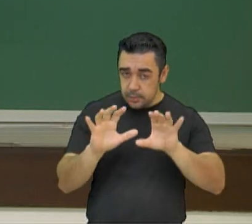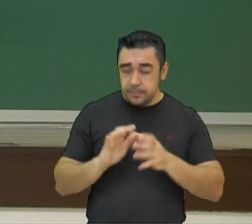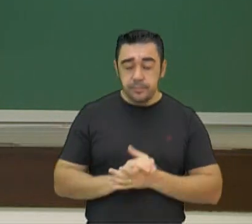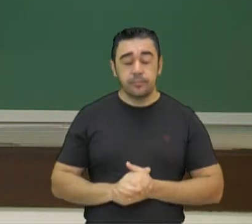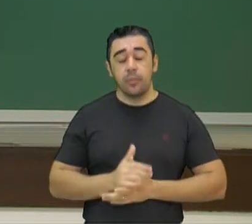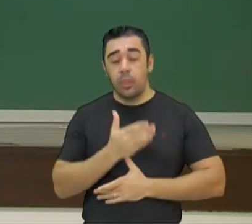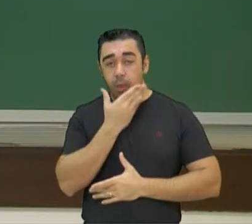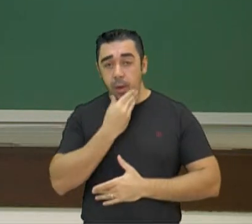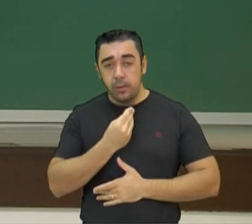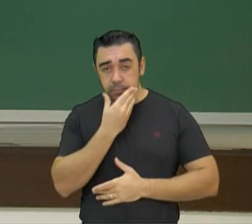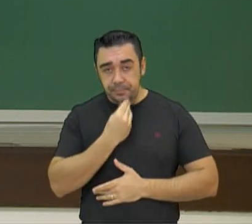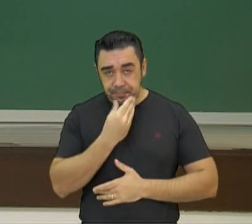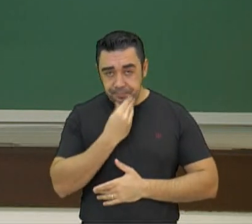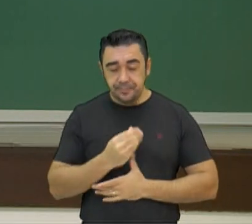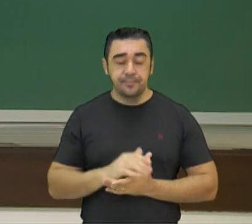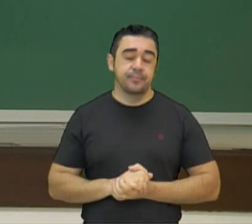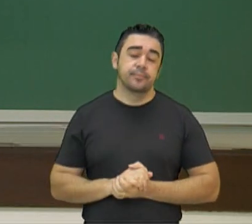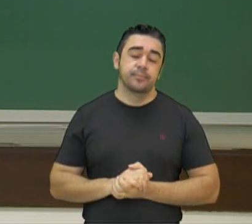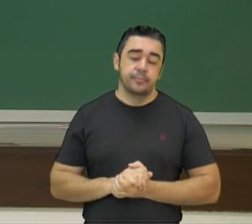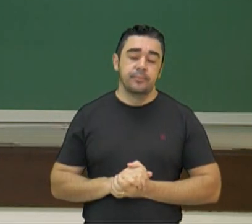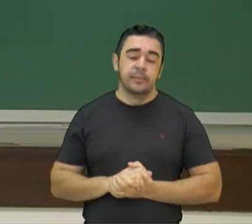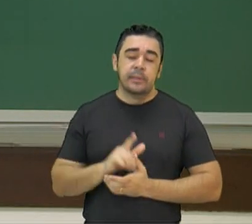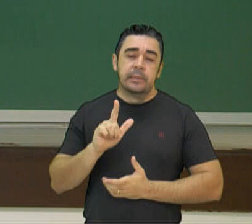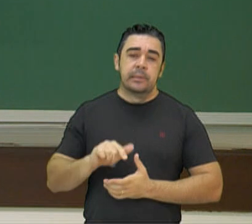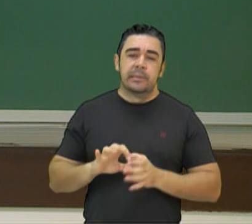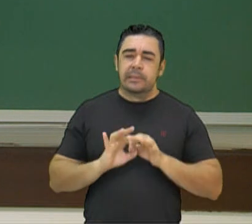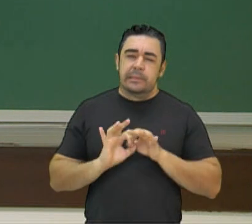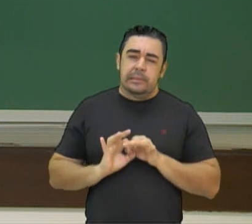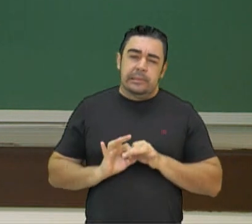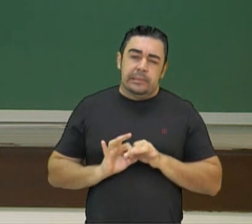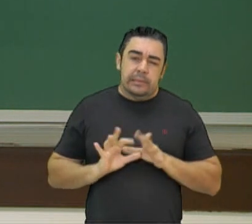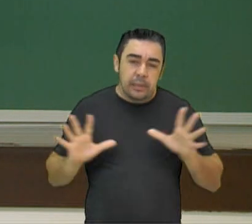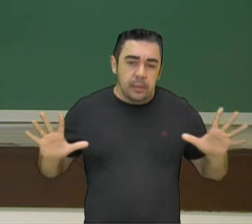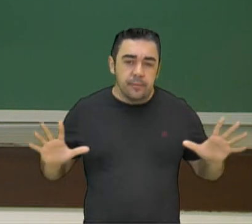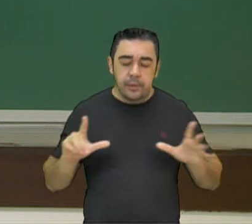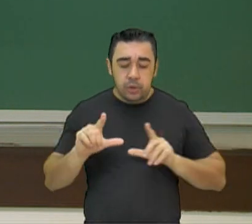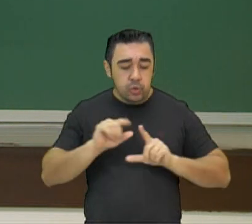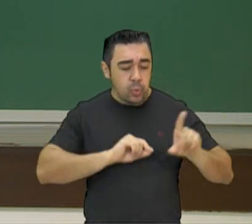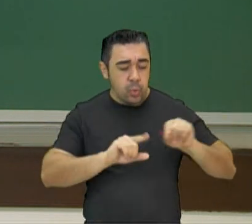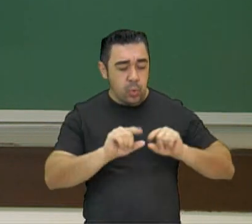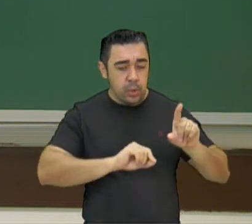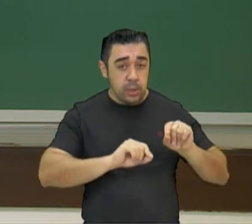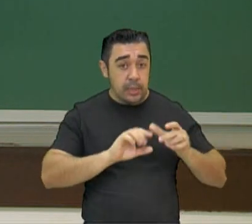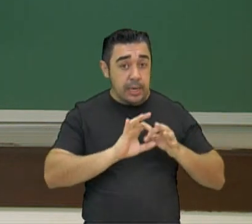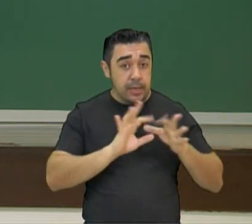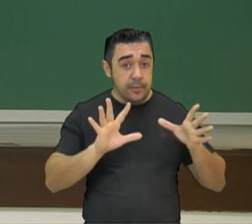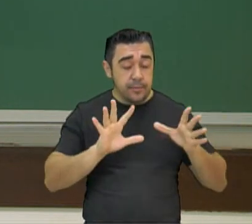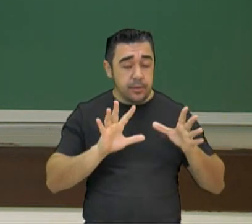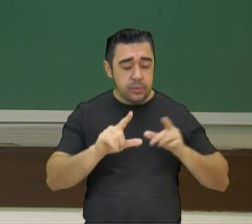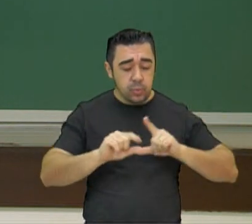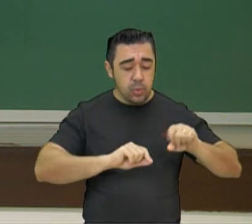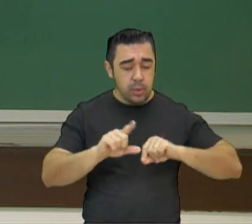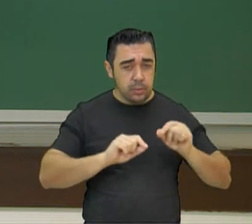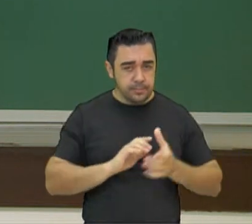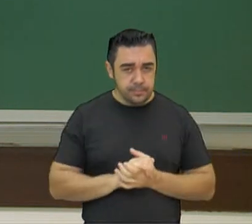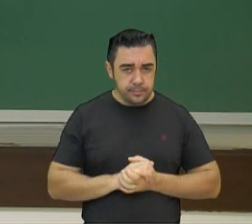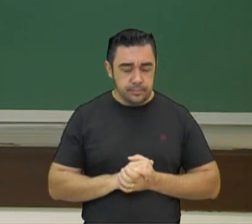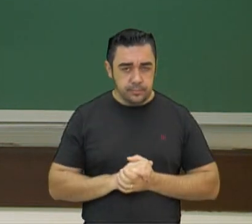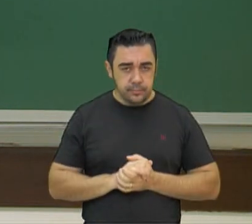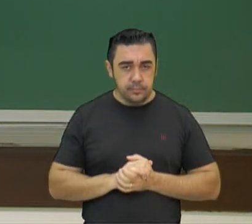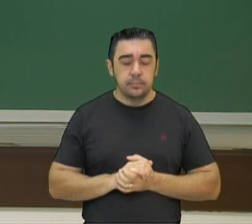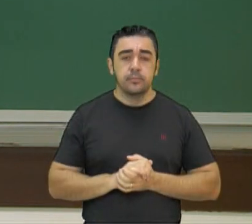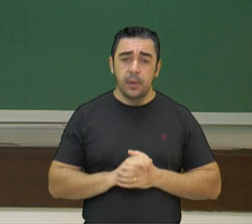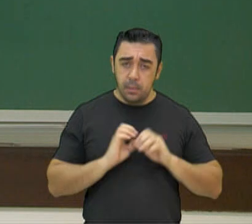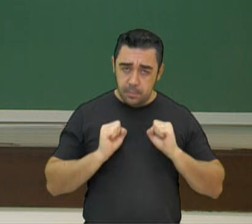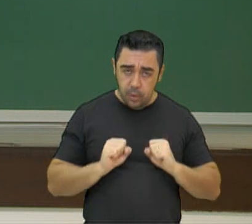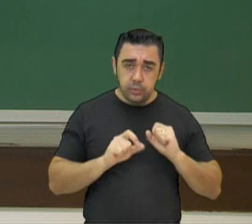O homem é um ser livre, ele tem o livre-arbítrio. Se tem o livre-arbítrio, ele tanto